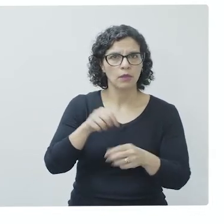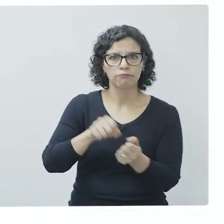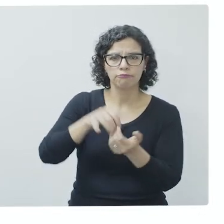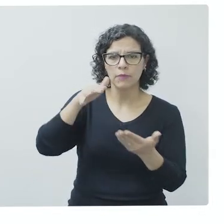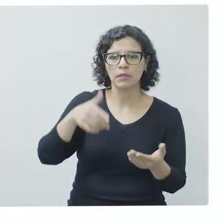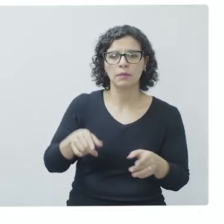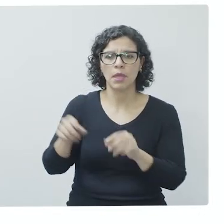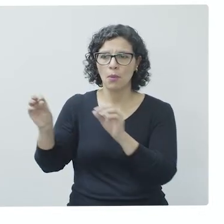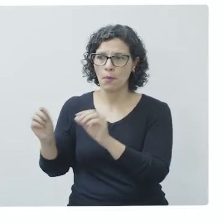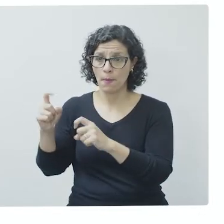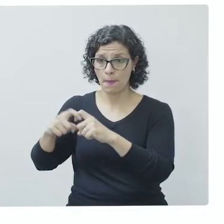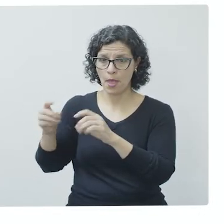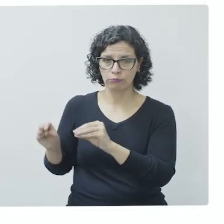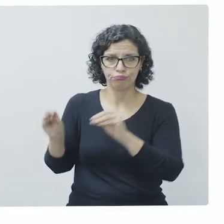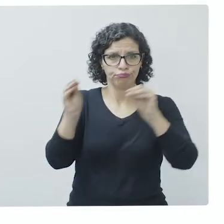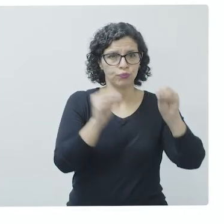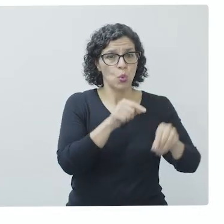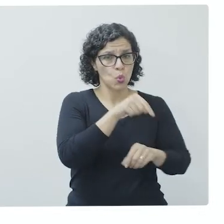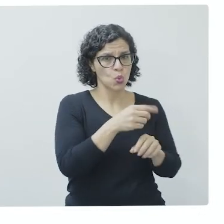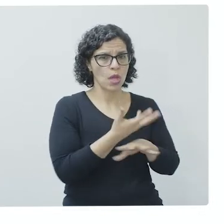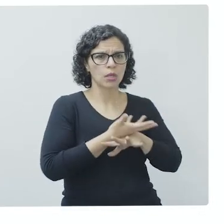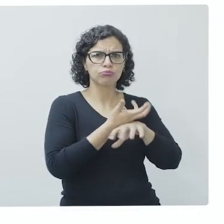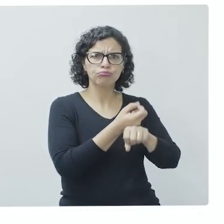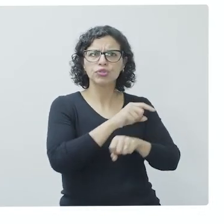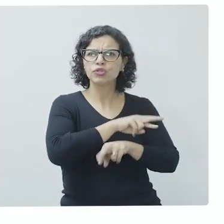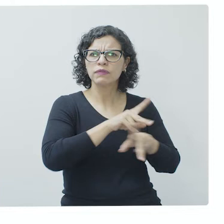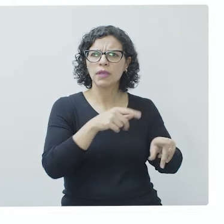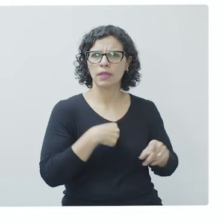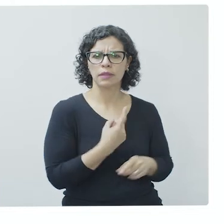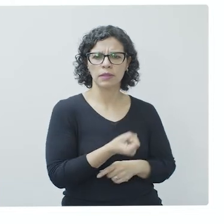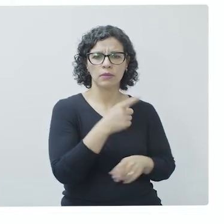de mágica, transportou o médico para um lugar desconhecido e